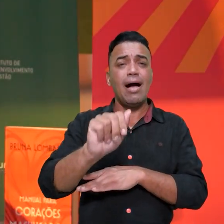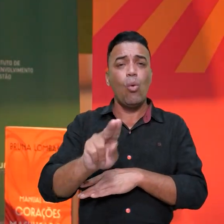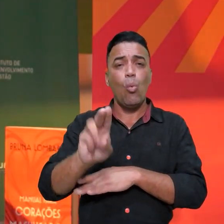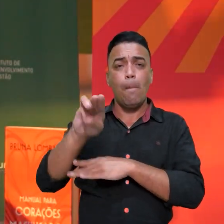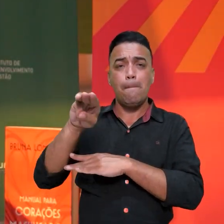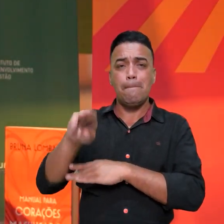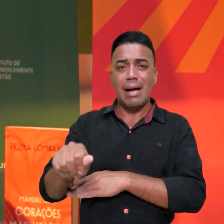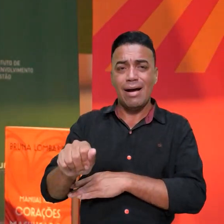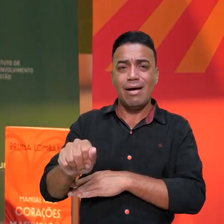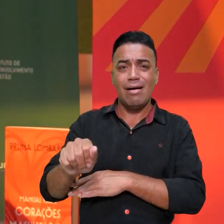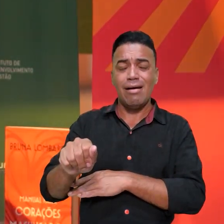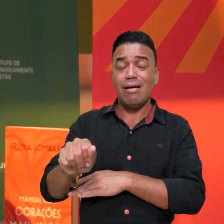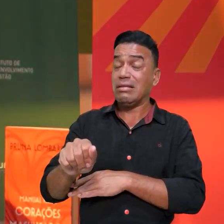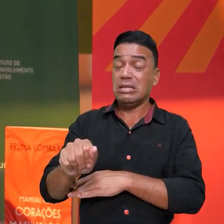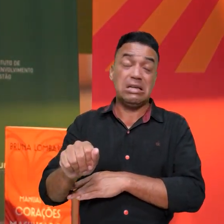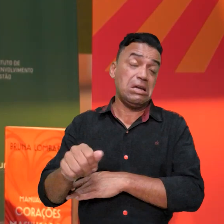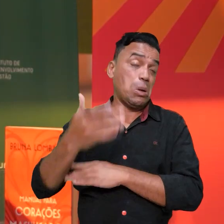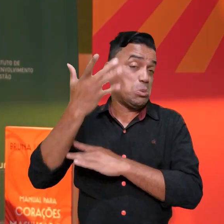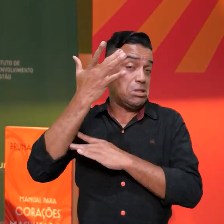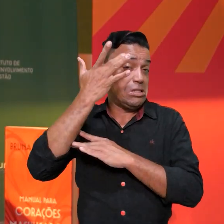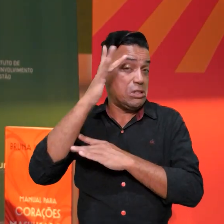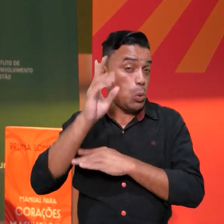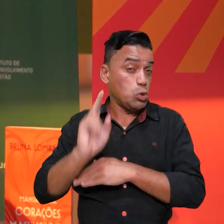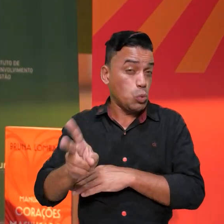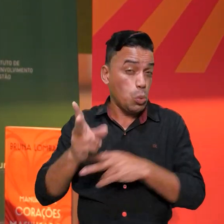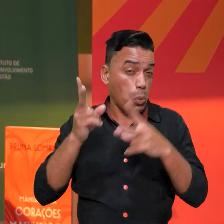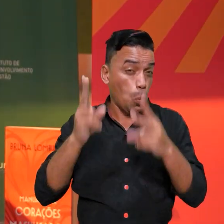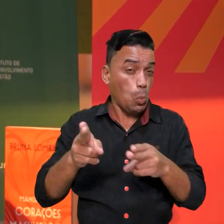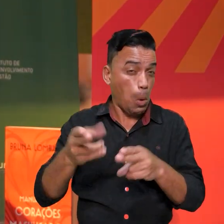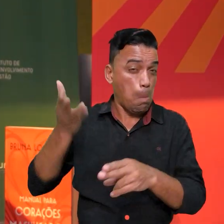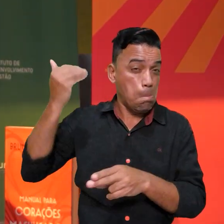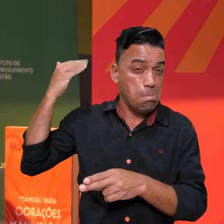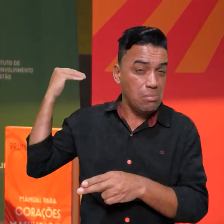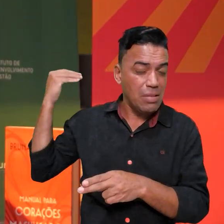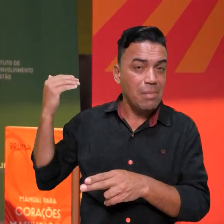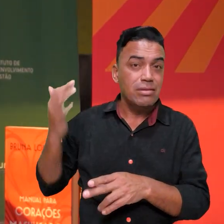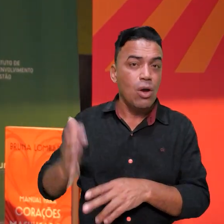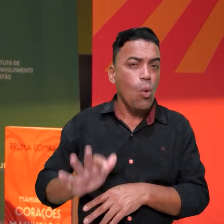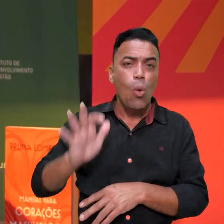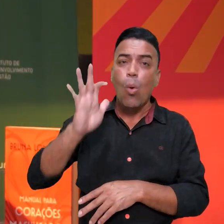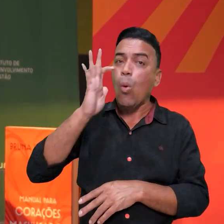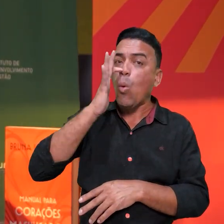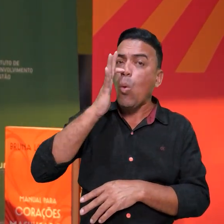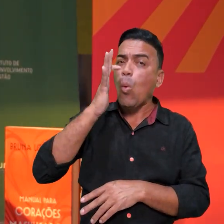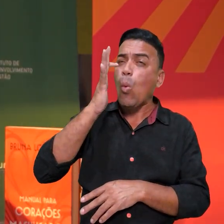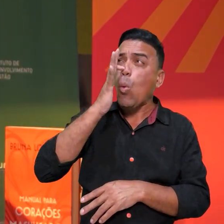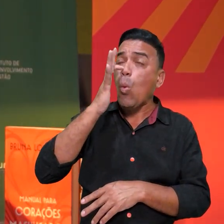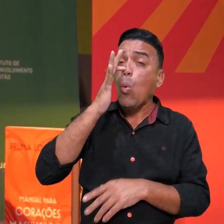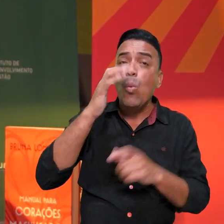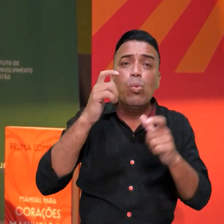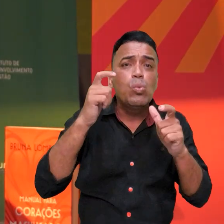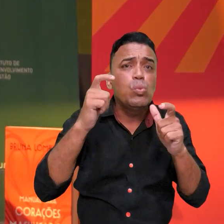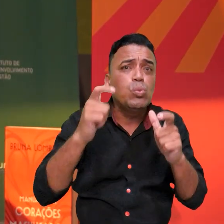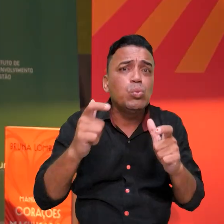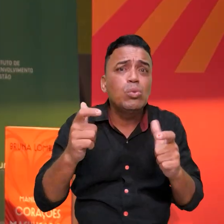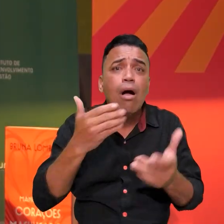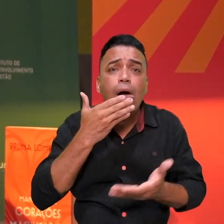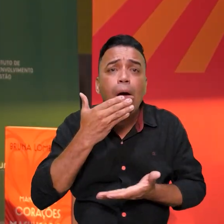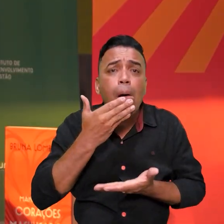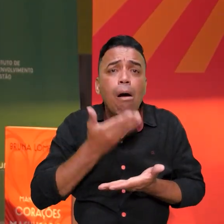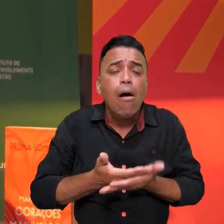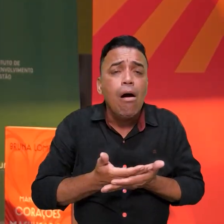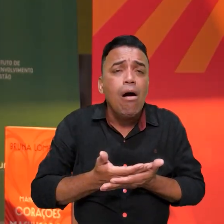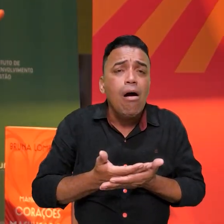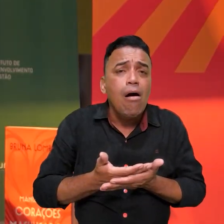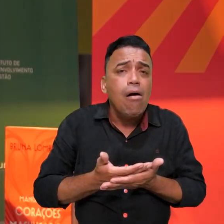que eu conheci, provavelmente não, mas foi muito impressionante, que é um lugar muito bonito, muito